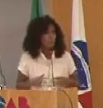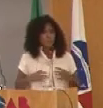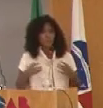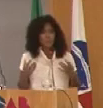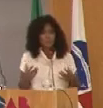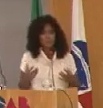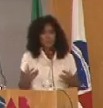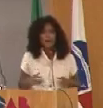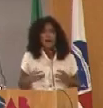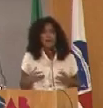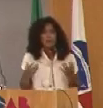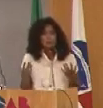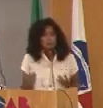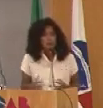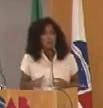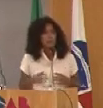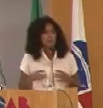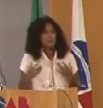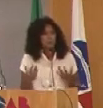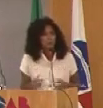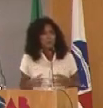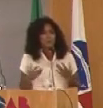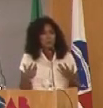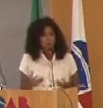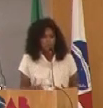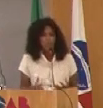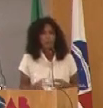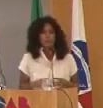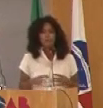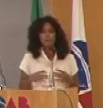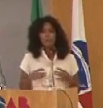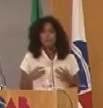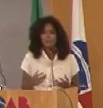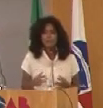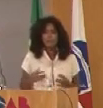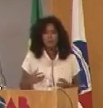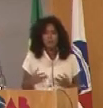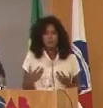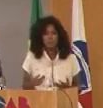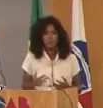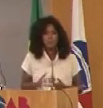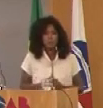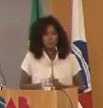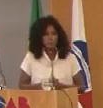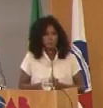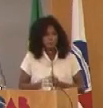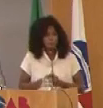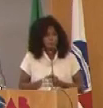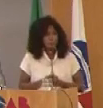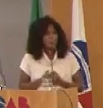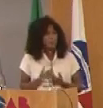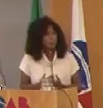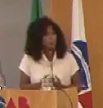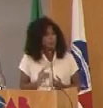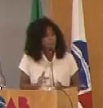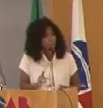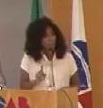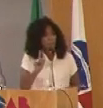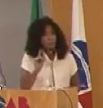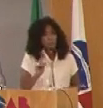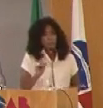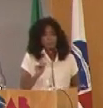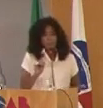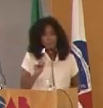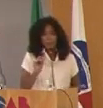população LGBTQI, a todos nós, lutadores e lutadoras, que estamos agora diante de um período